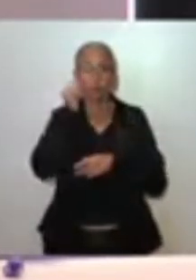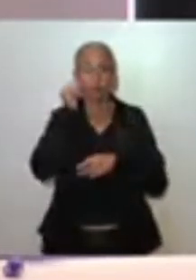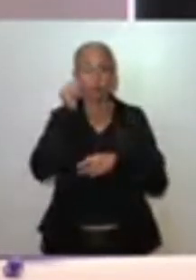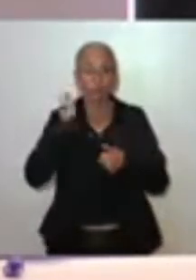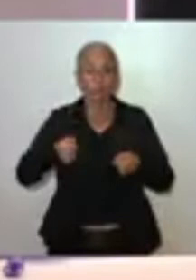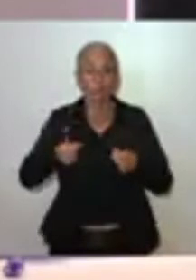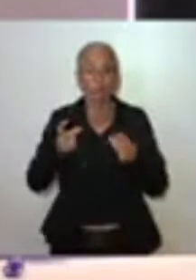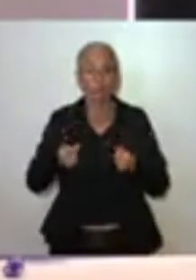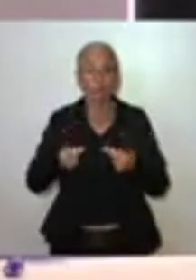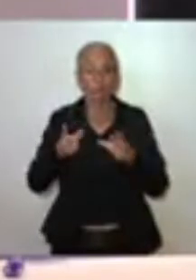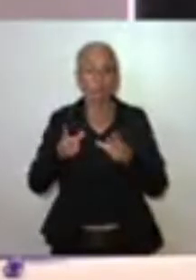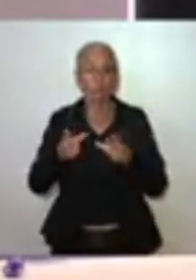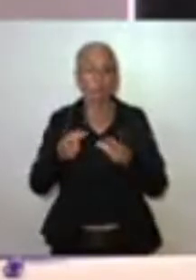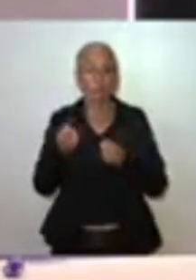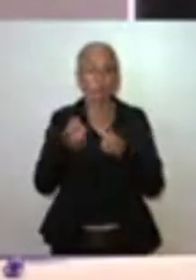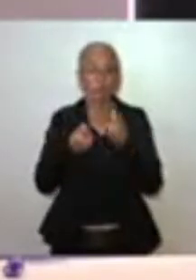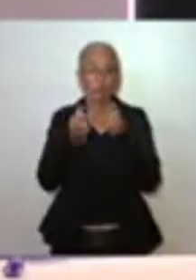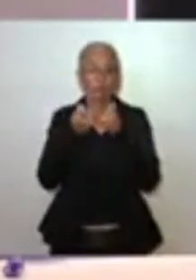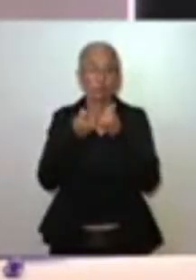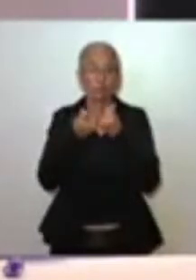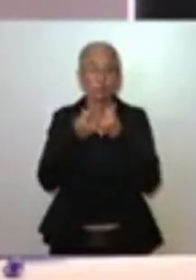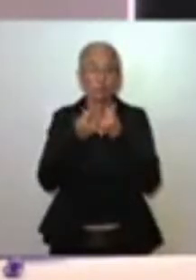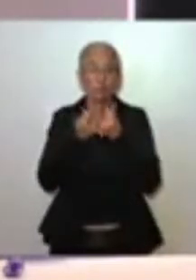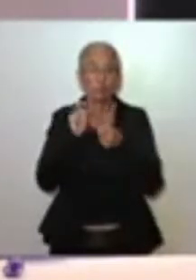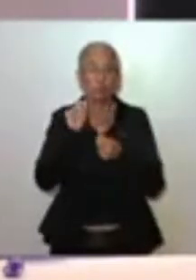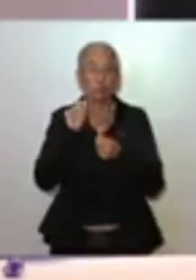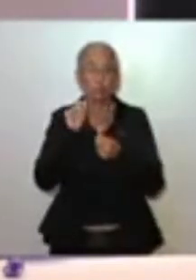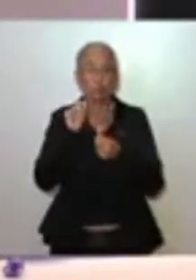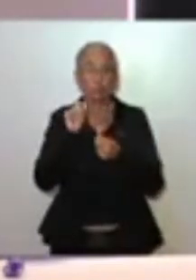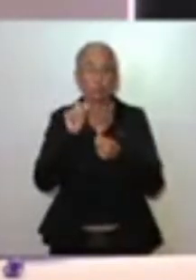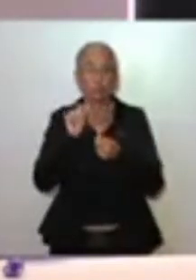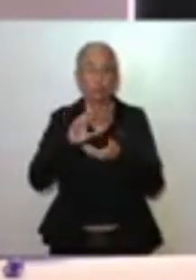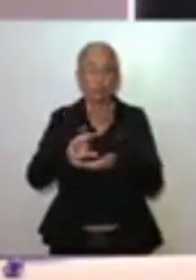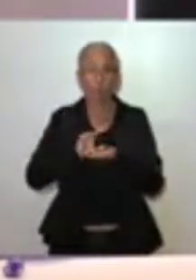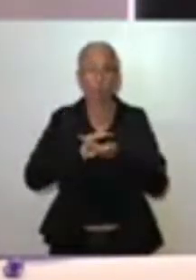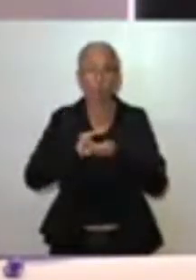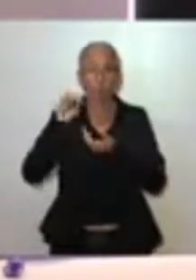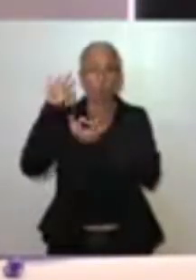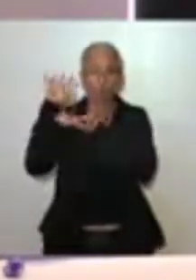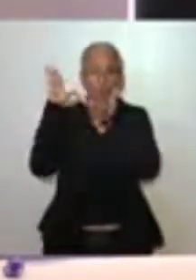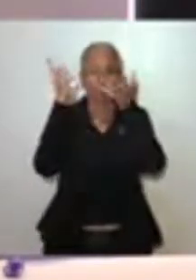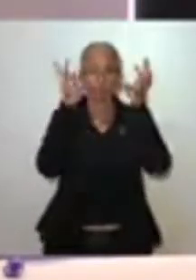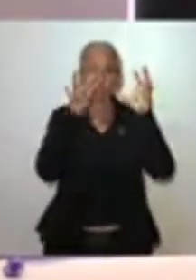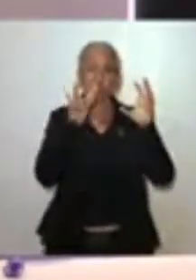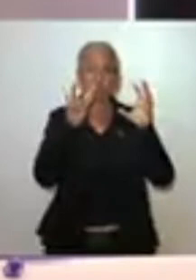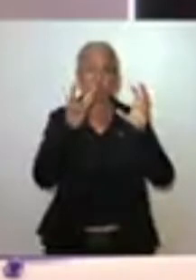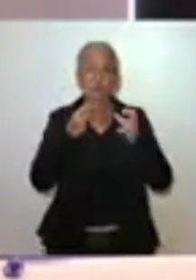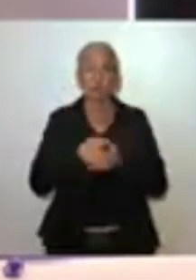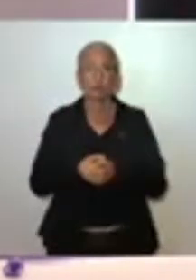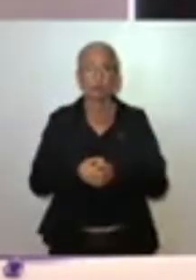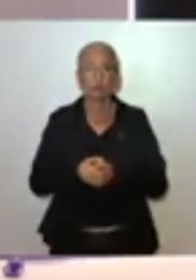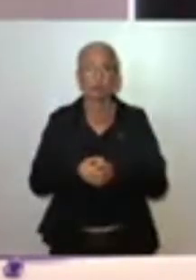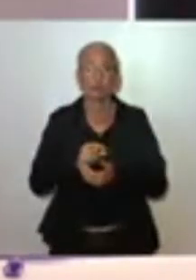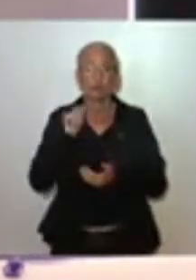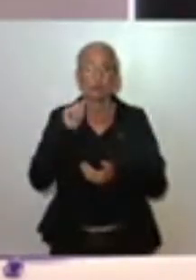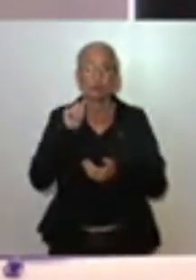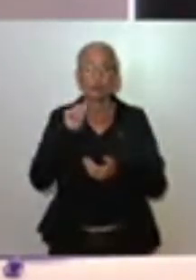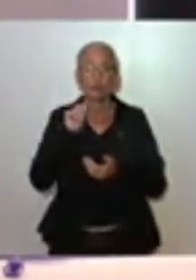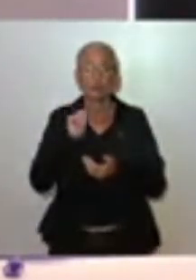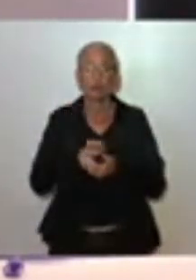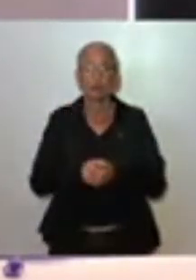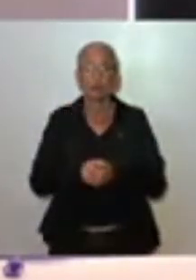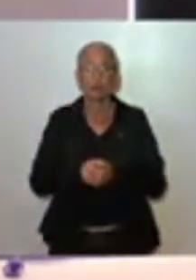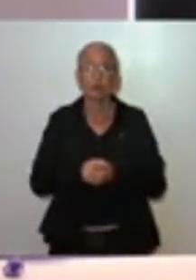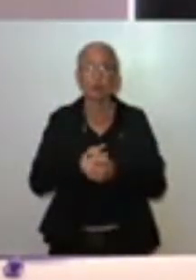gastar o dinheiro e eu ficou na conta de modo que a minha decisão sobre o fundo clima foi uma determinação acompanhada